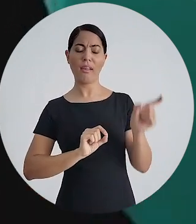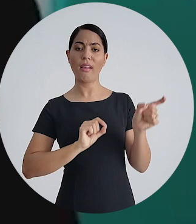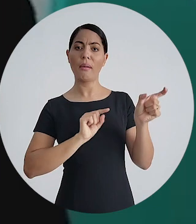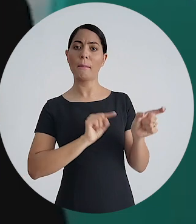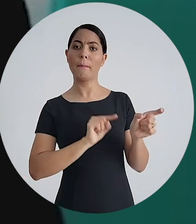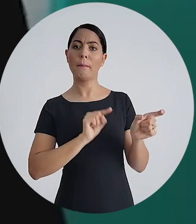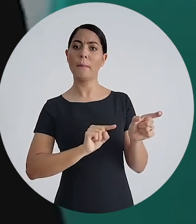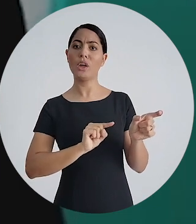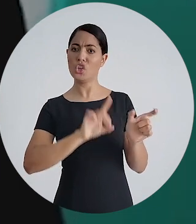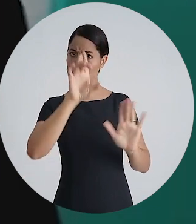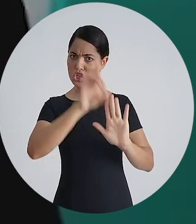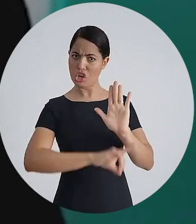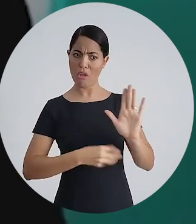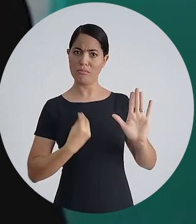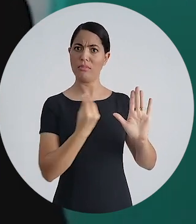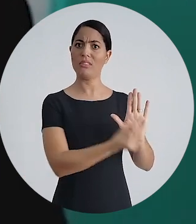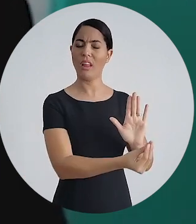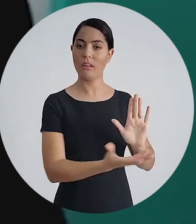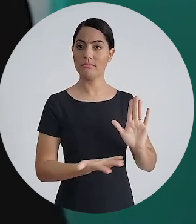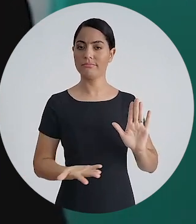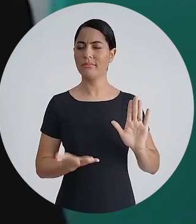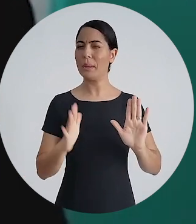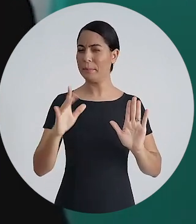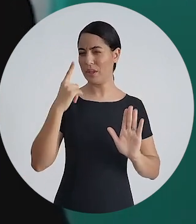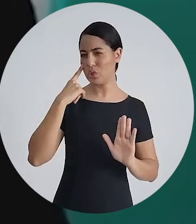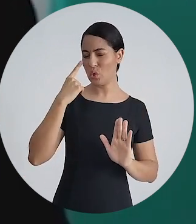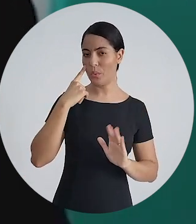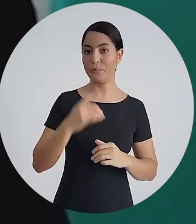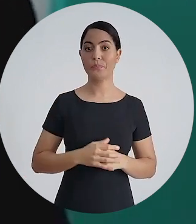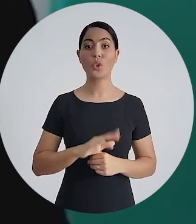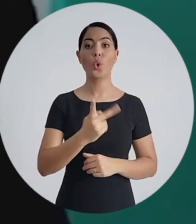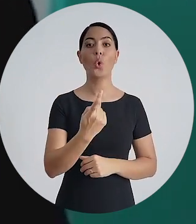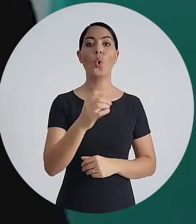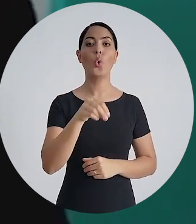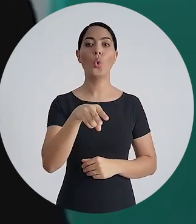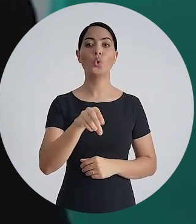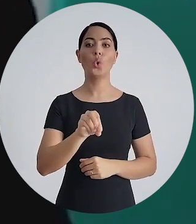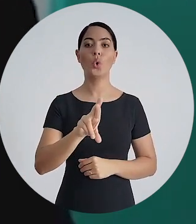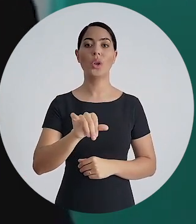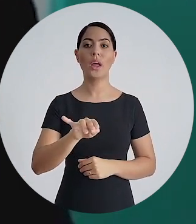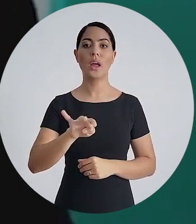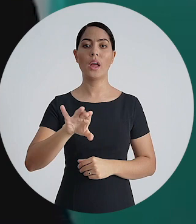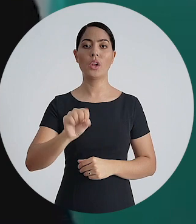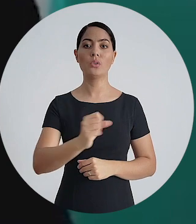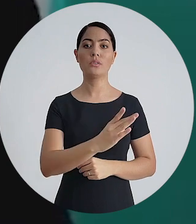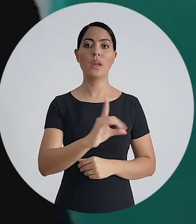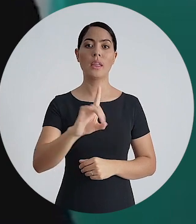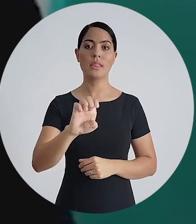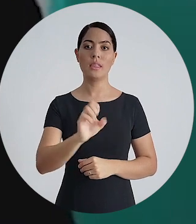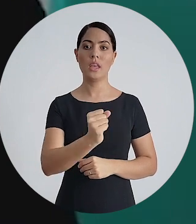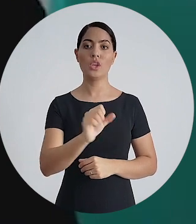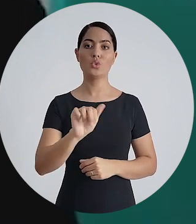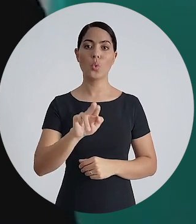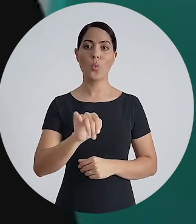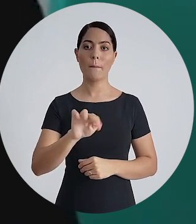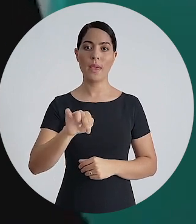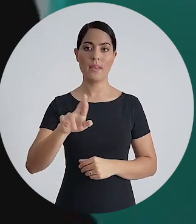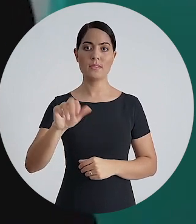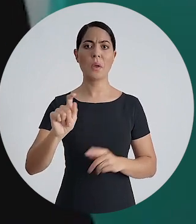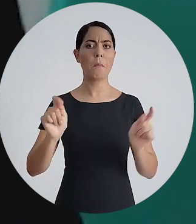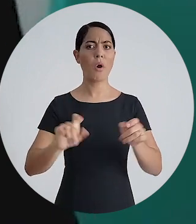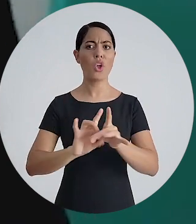possui direito na demanda. Quando você diz que os honorários de sucumbência devem ser